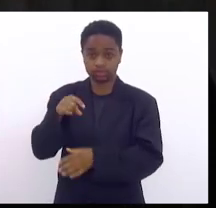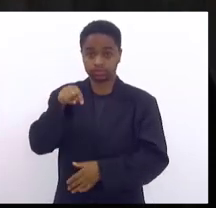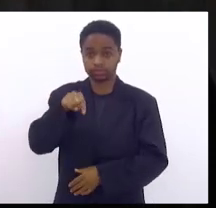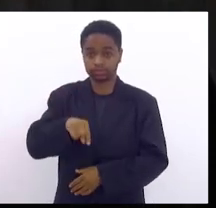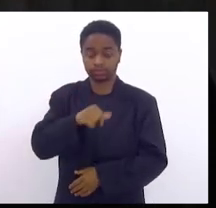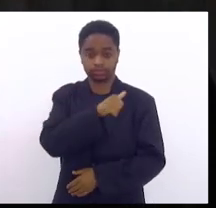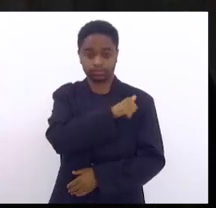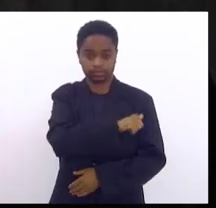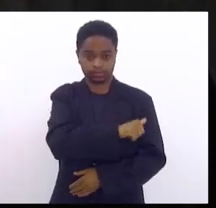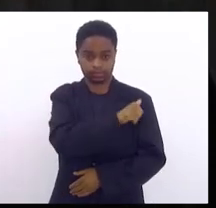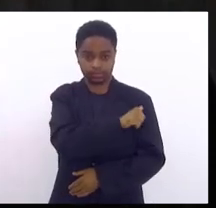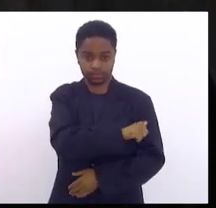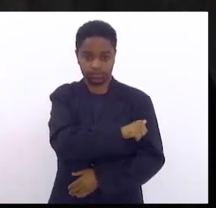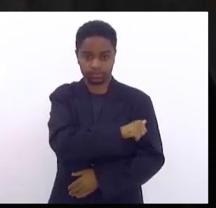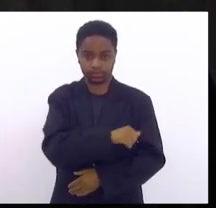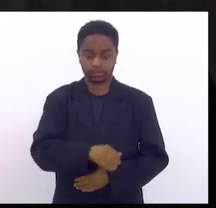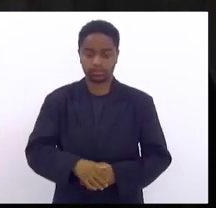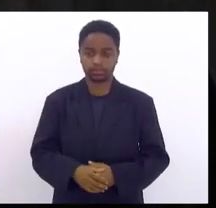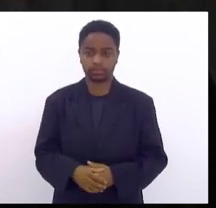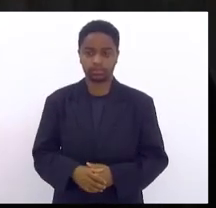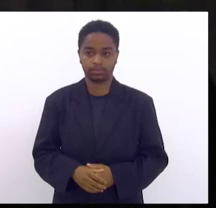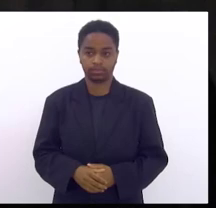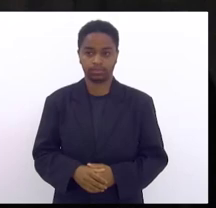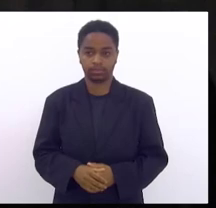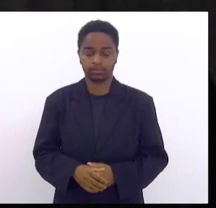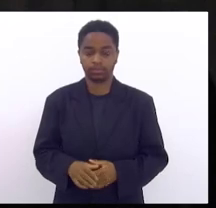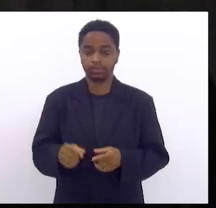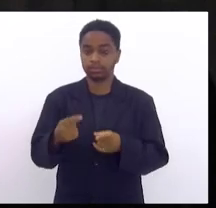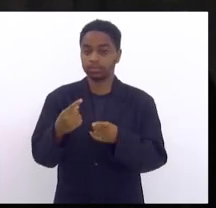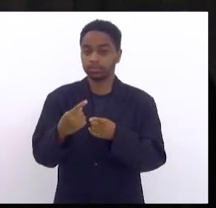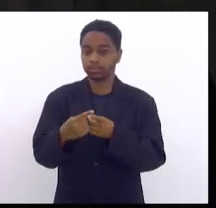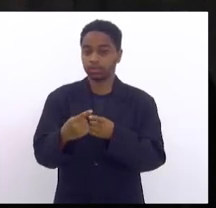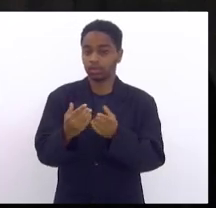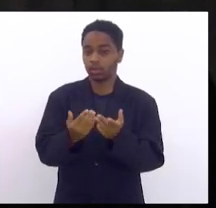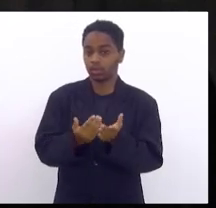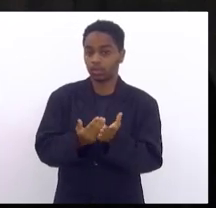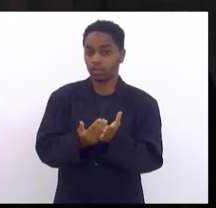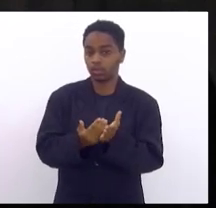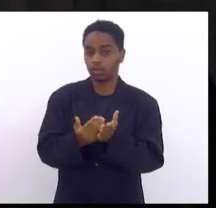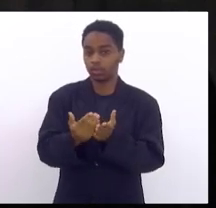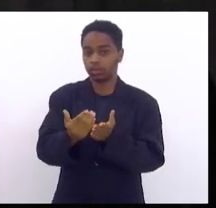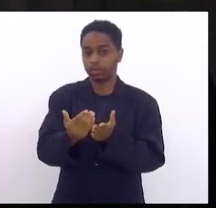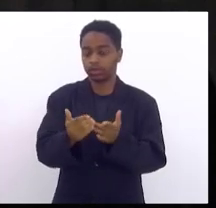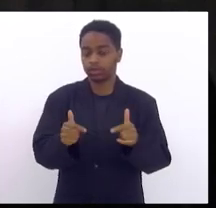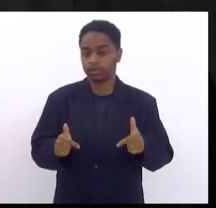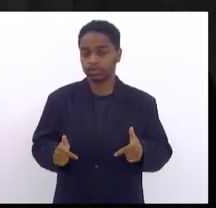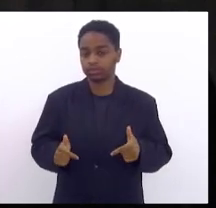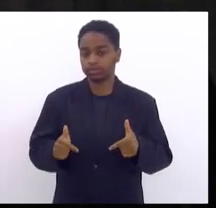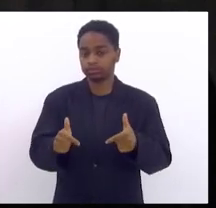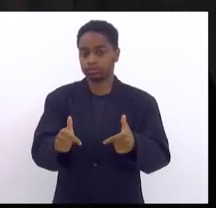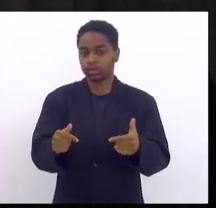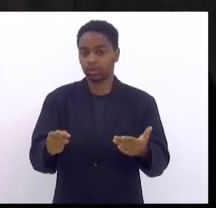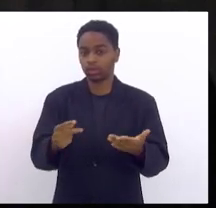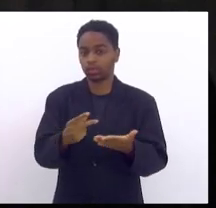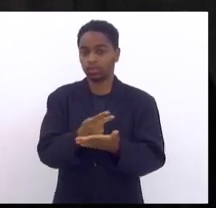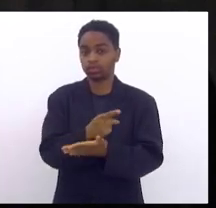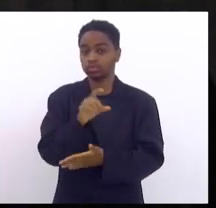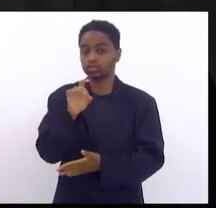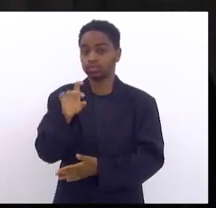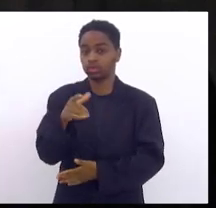de Janeiro que vão se iniciar, que vai acontecer somente